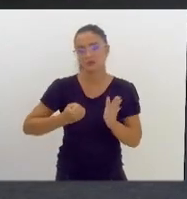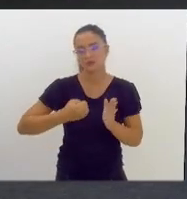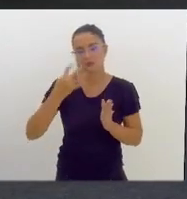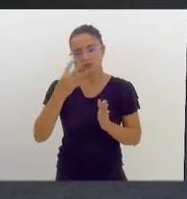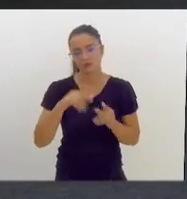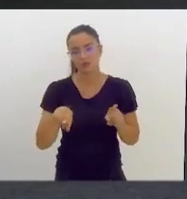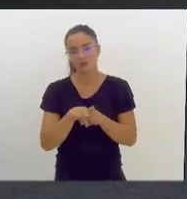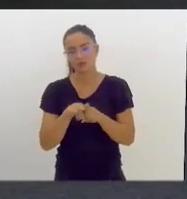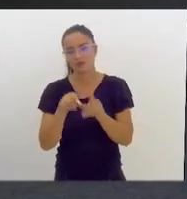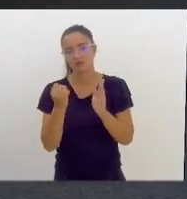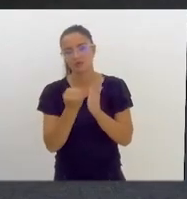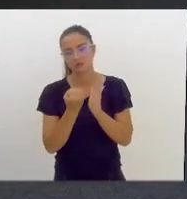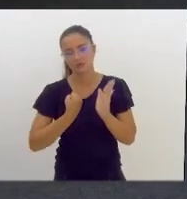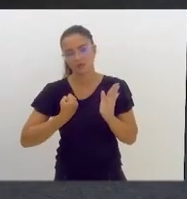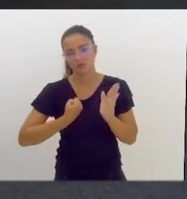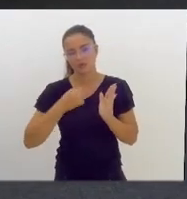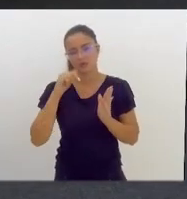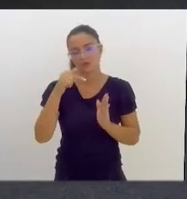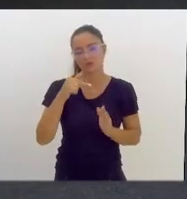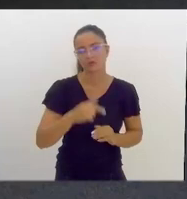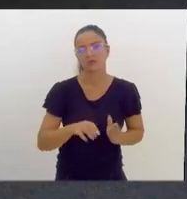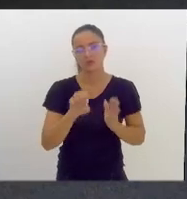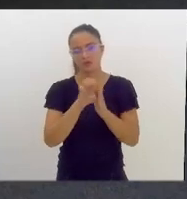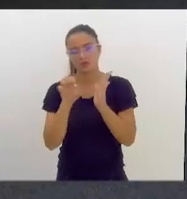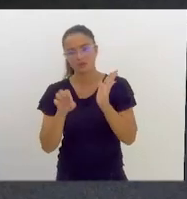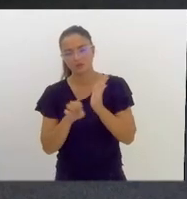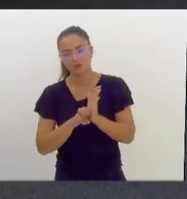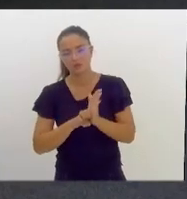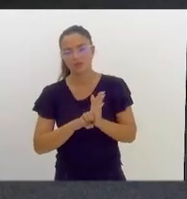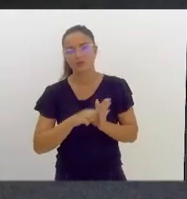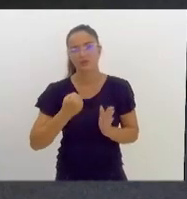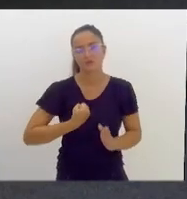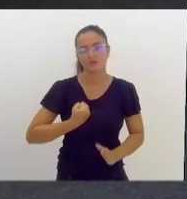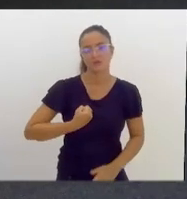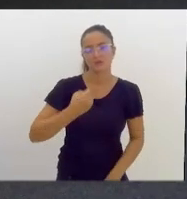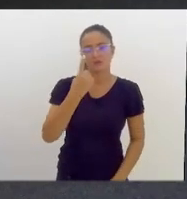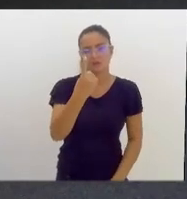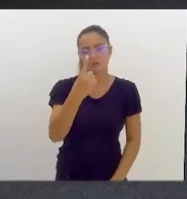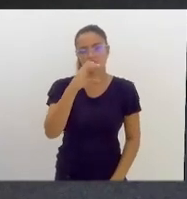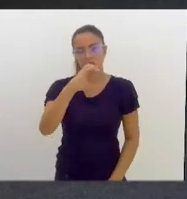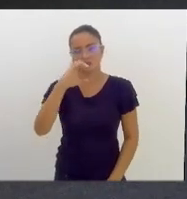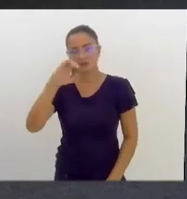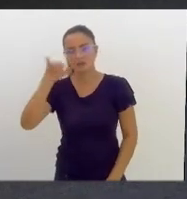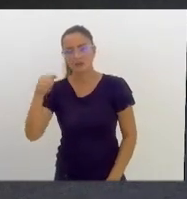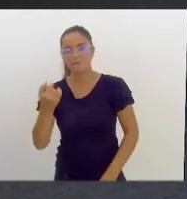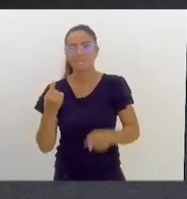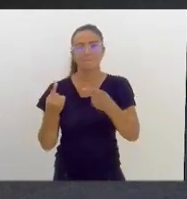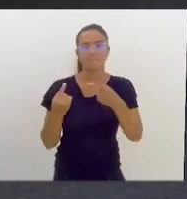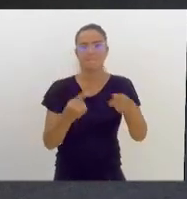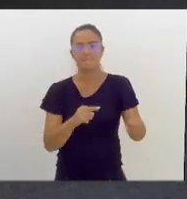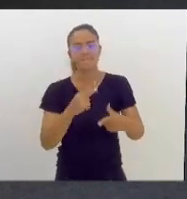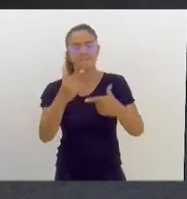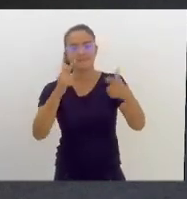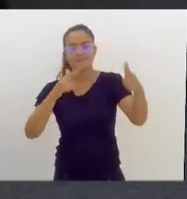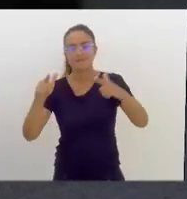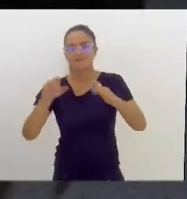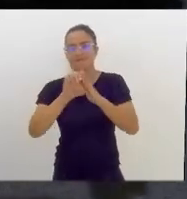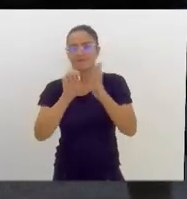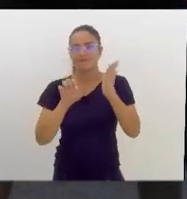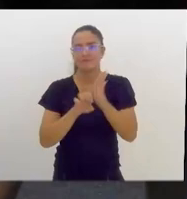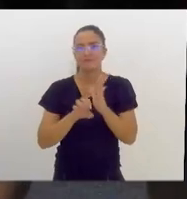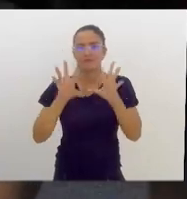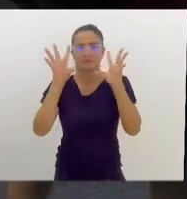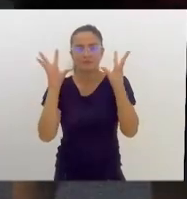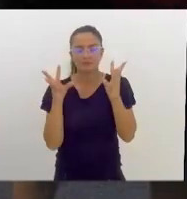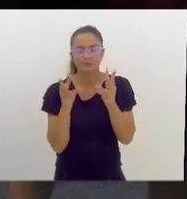número 7, pela emenda número 1 da CCJ, contrário às demais emendas, concluindo